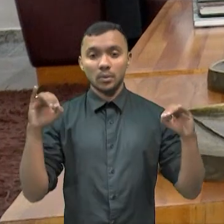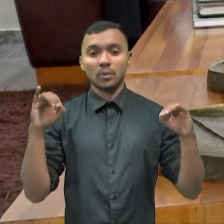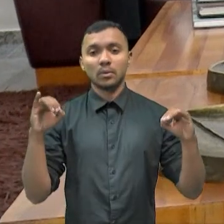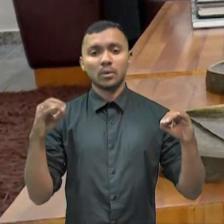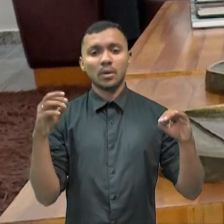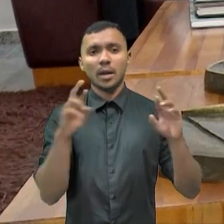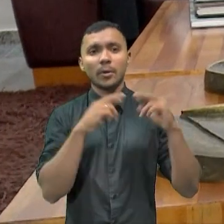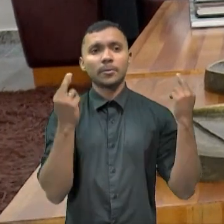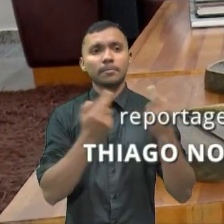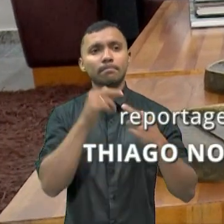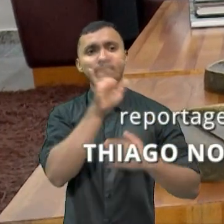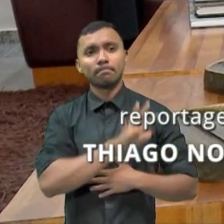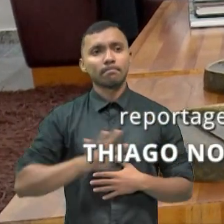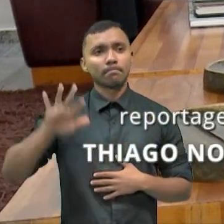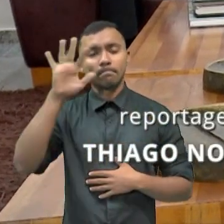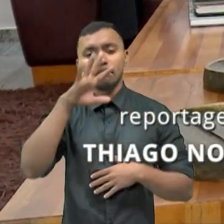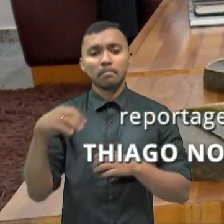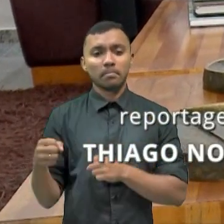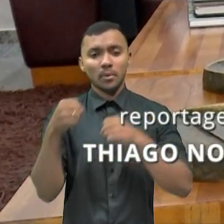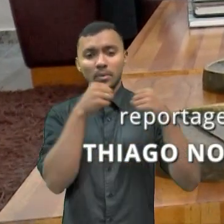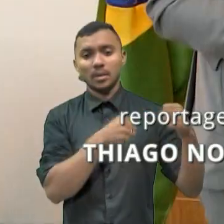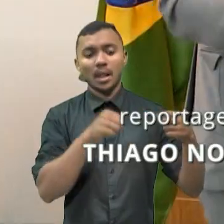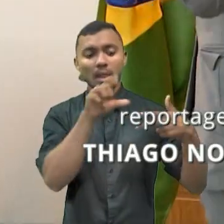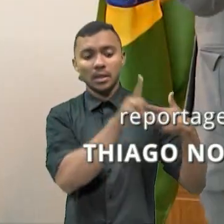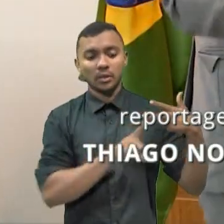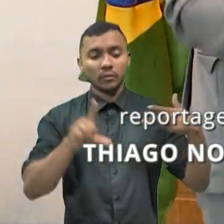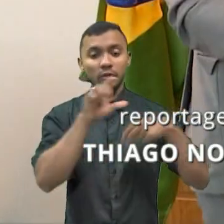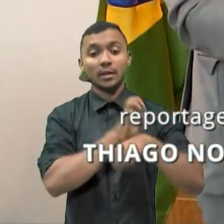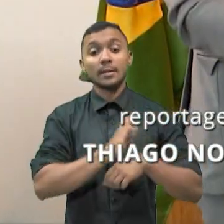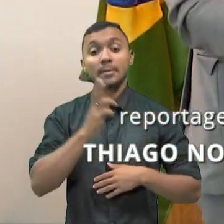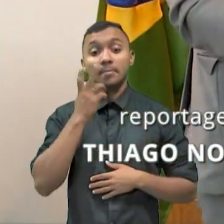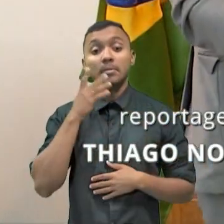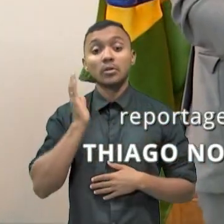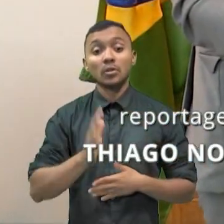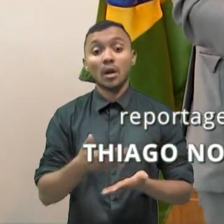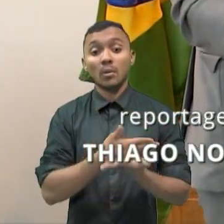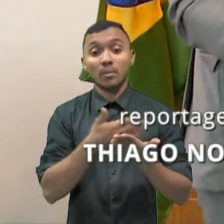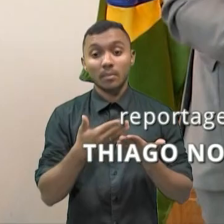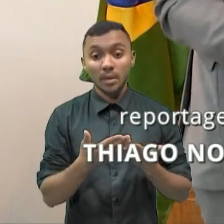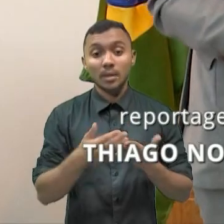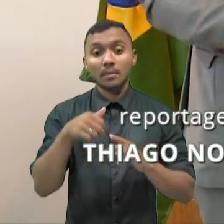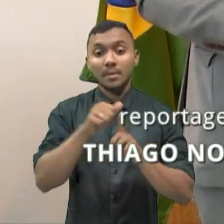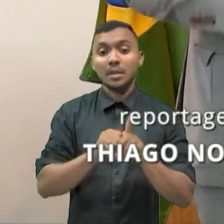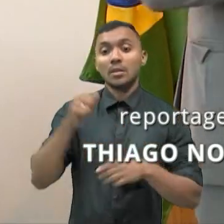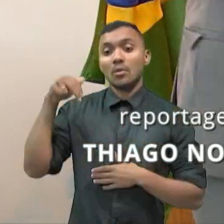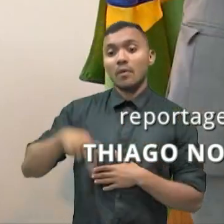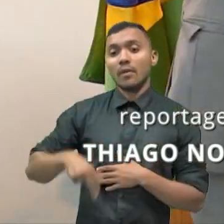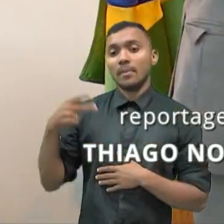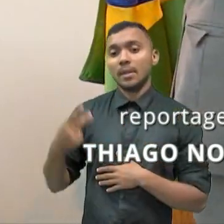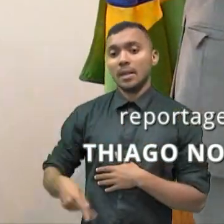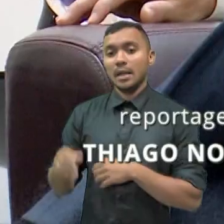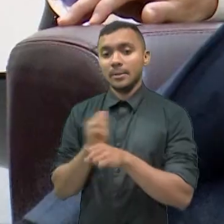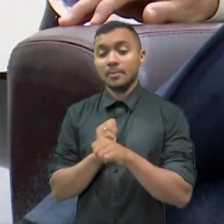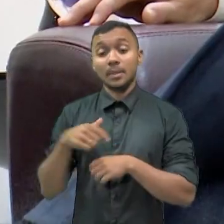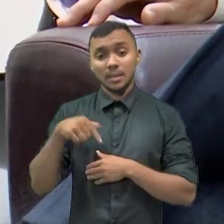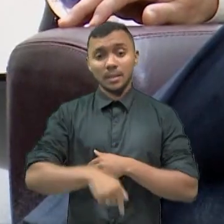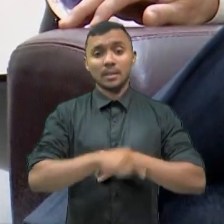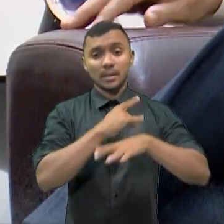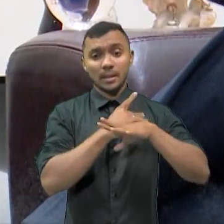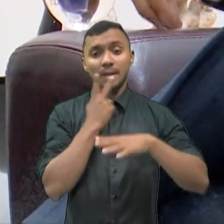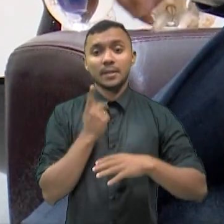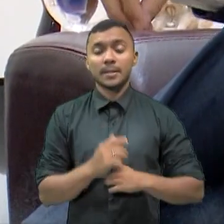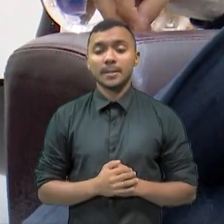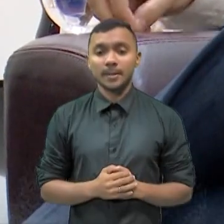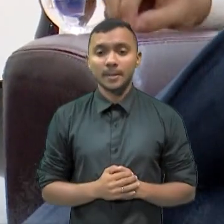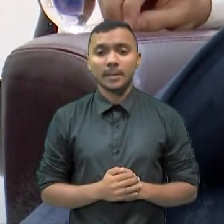dos Legisladores e Legislativos Estaduais será realizada em novembro deste ano, aqui em Fortaleza. A última vez